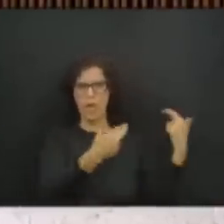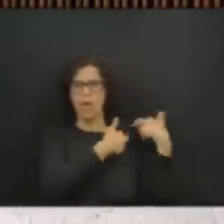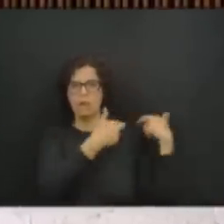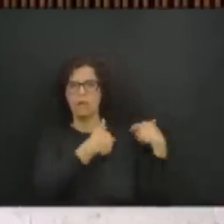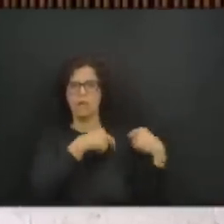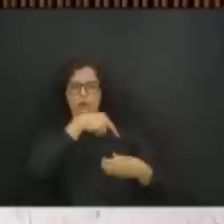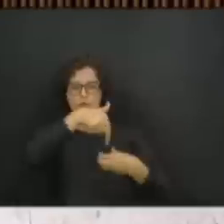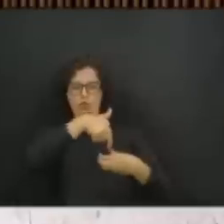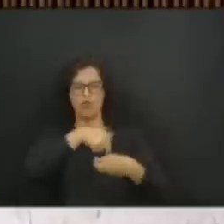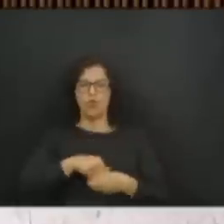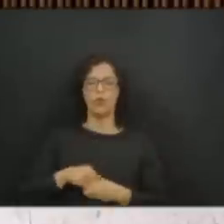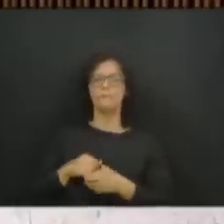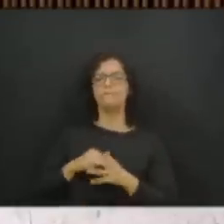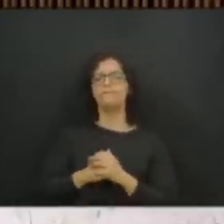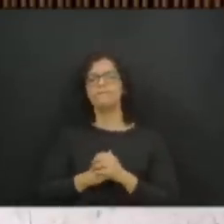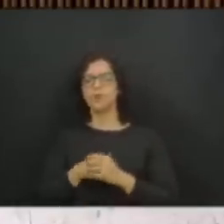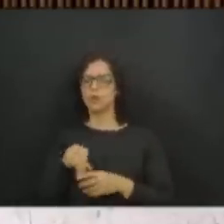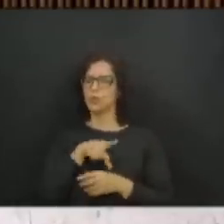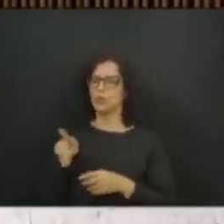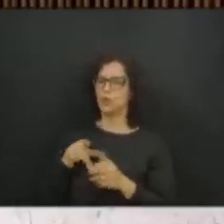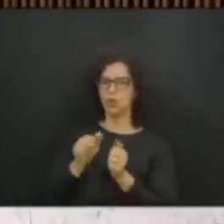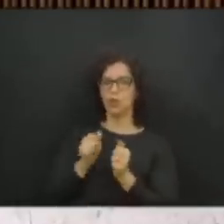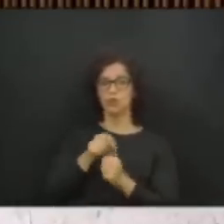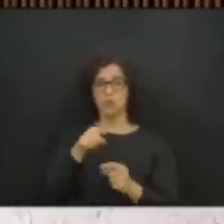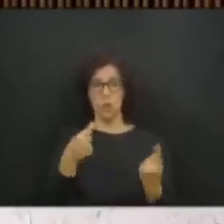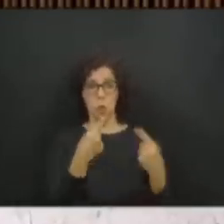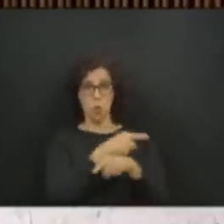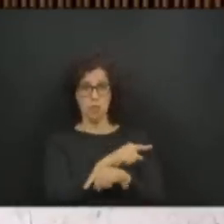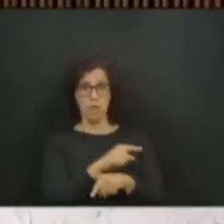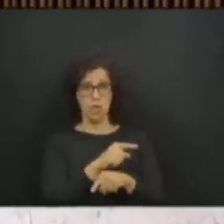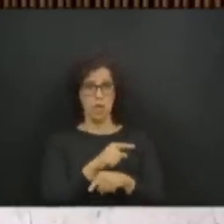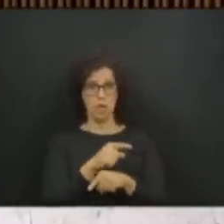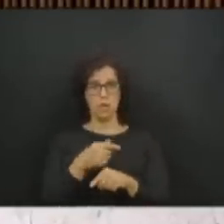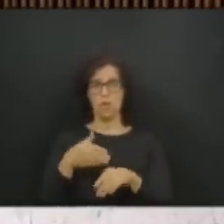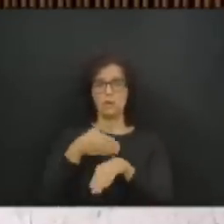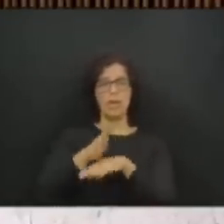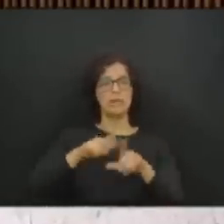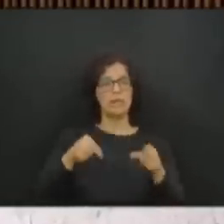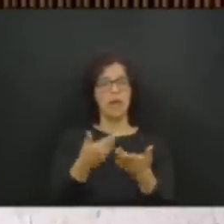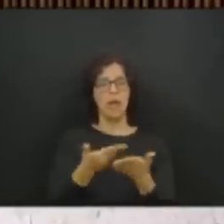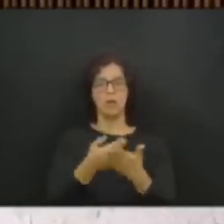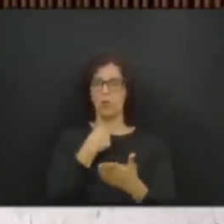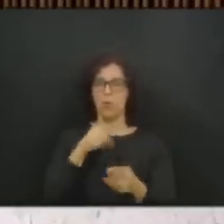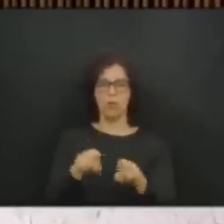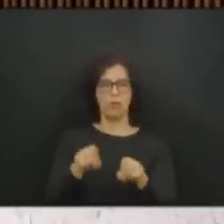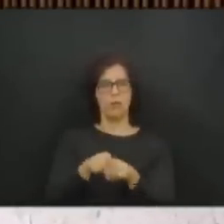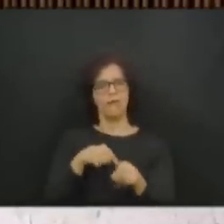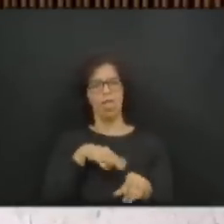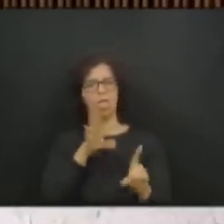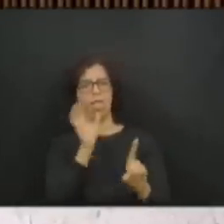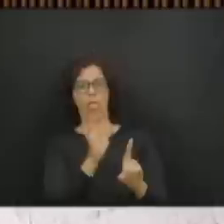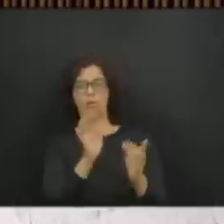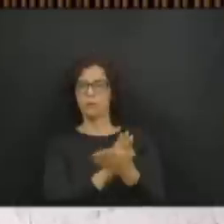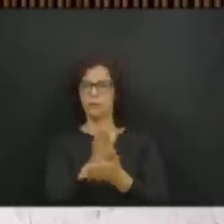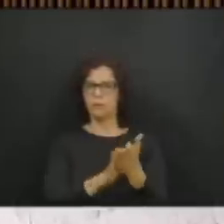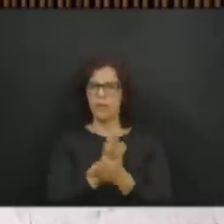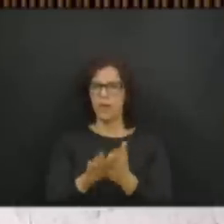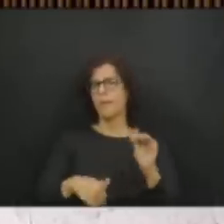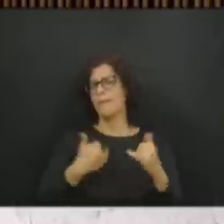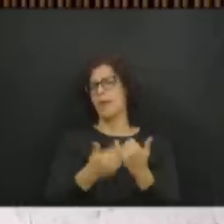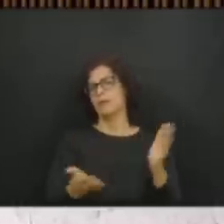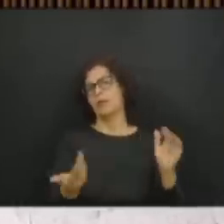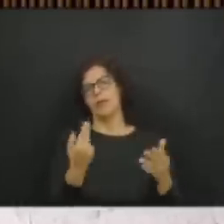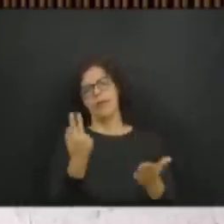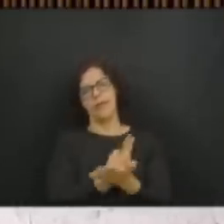responsável pelo núcleo os professores que eram contrários não podiam entrar nas salas então processo totalmente viciado e